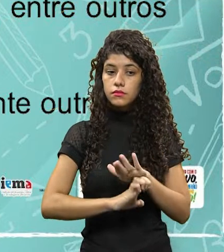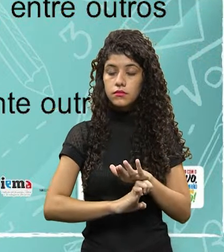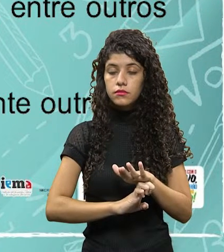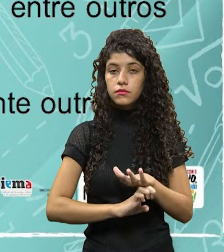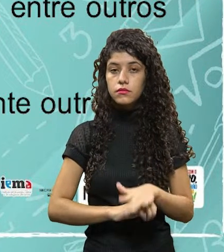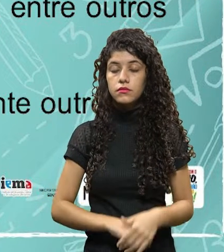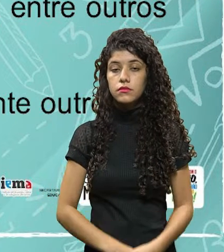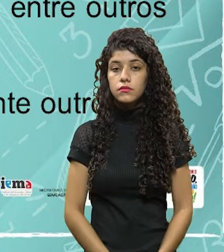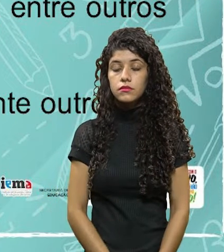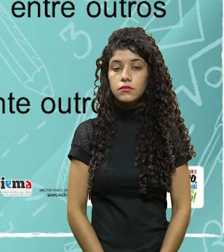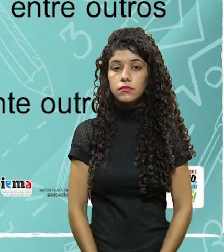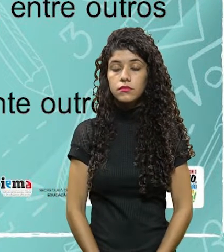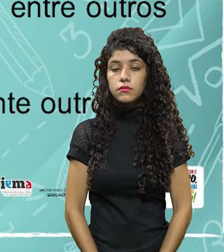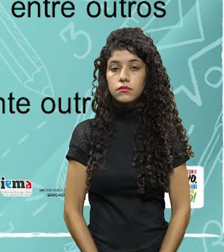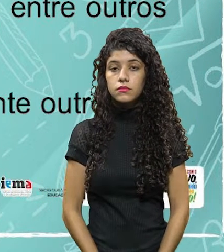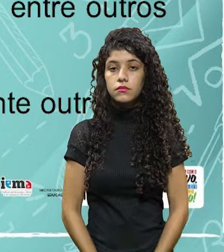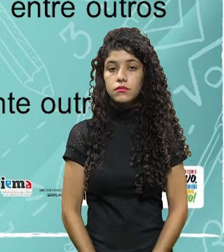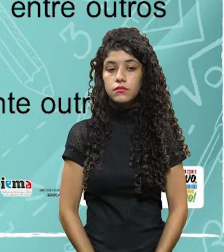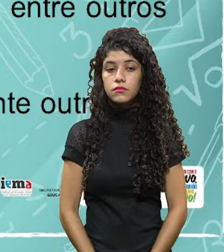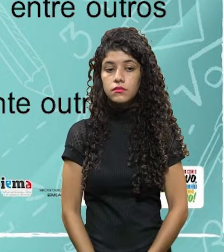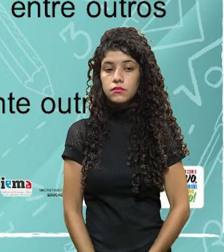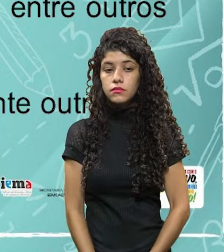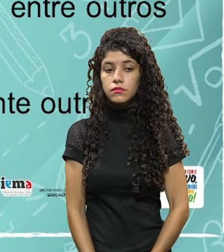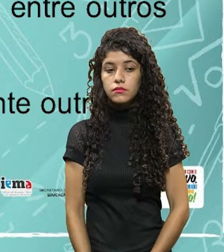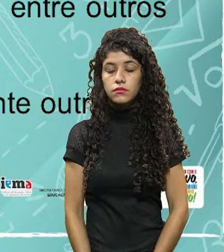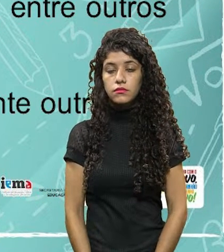empresa. Então temos aqui,